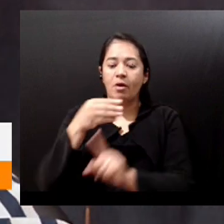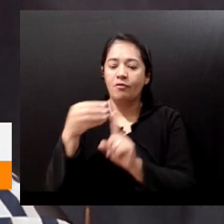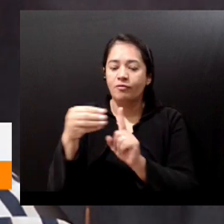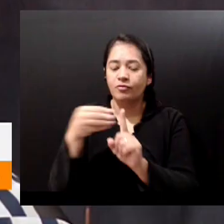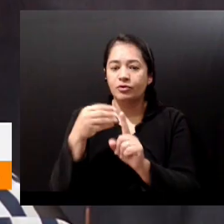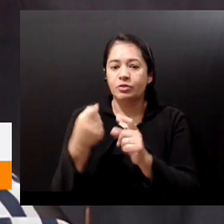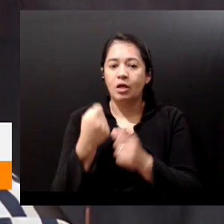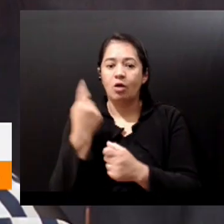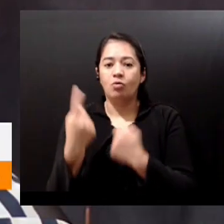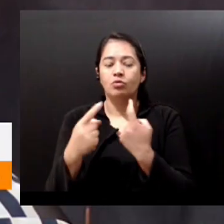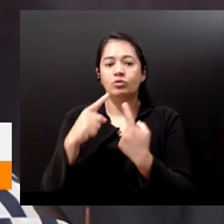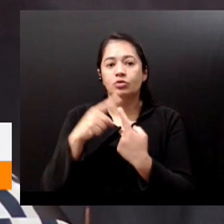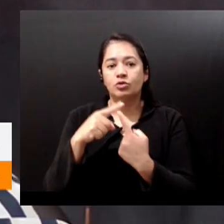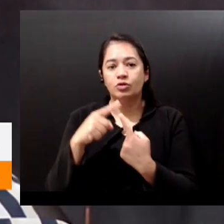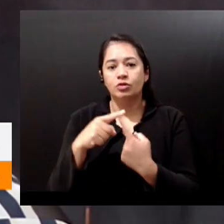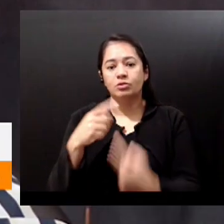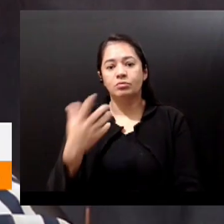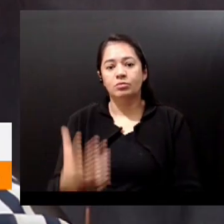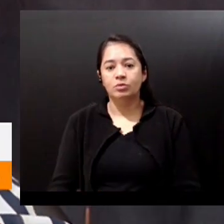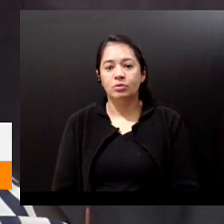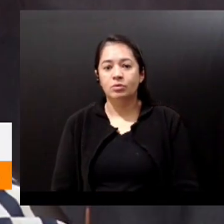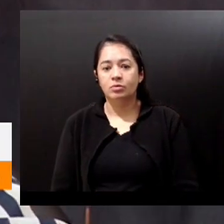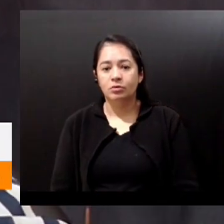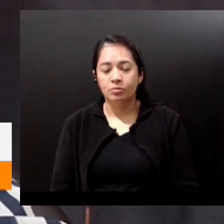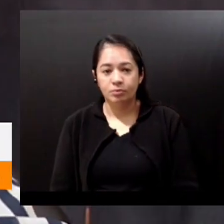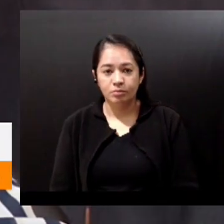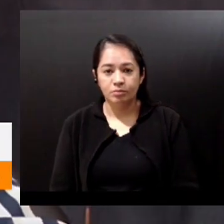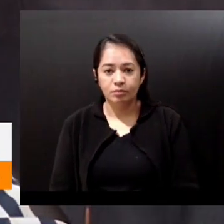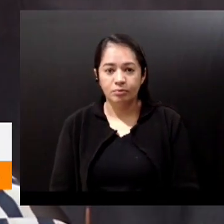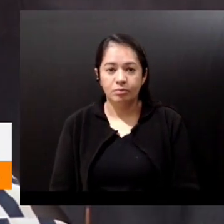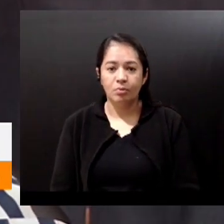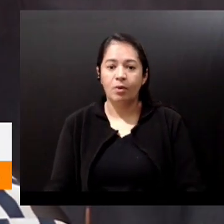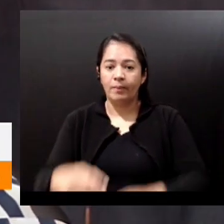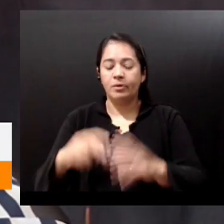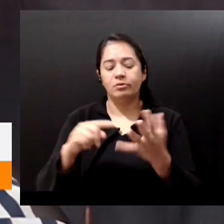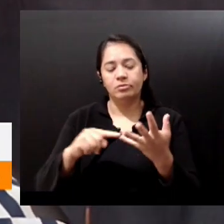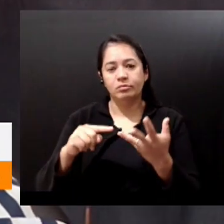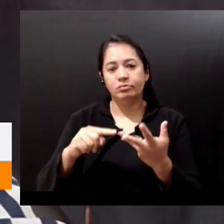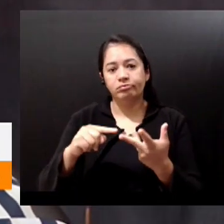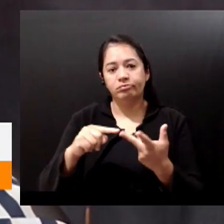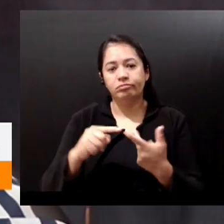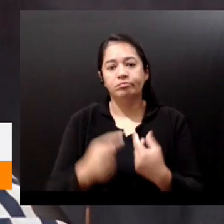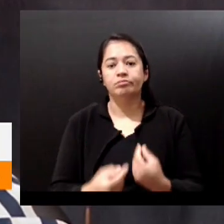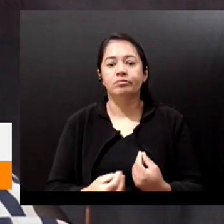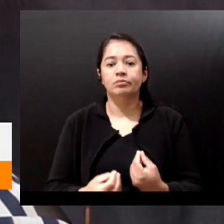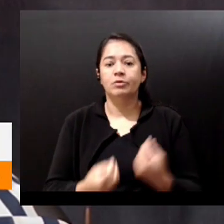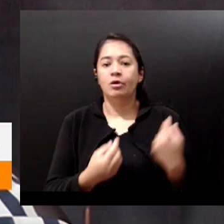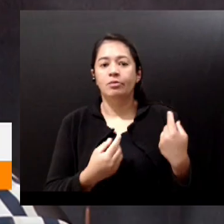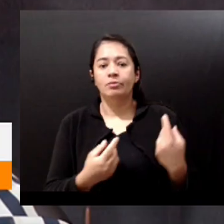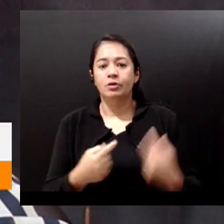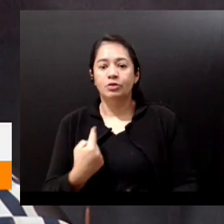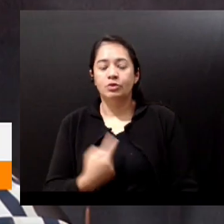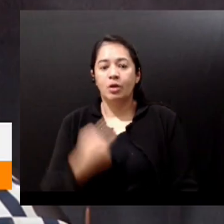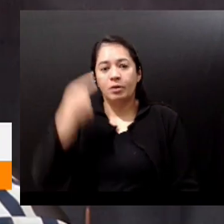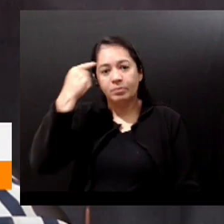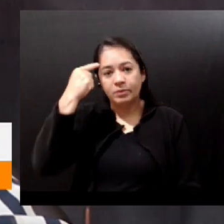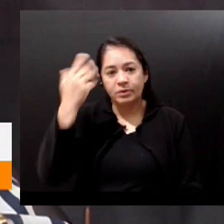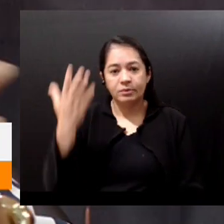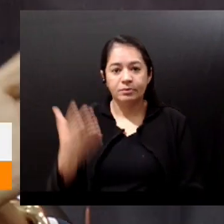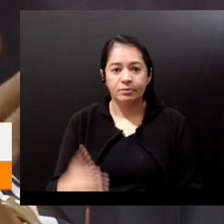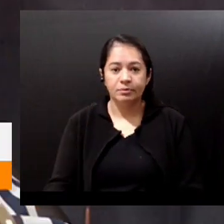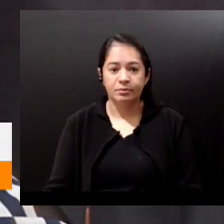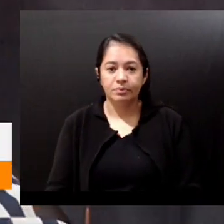né? Então tem todos esses pontos, assim, né? Contrapontos que a gente tem que pensar. Mas